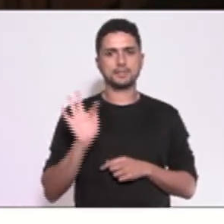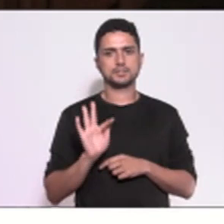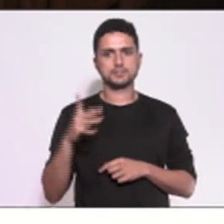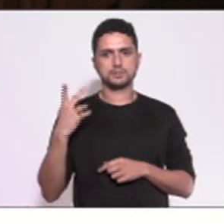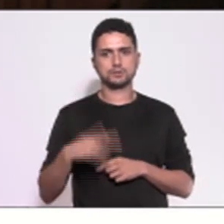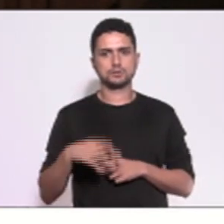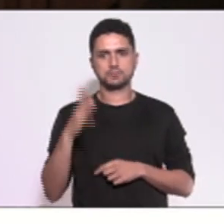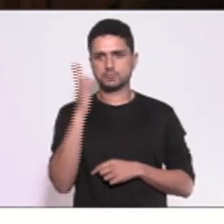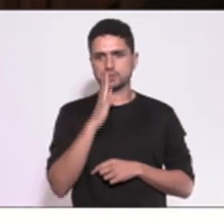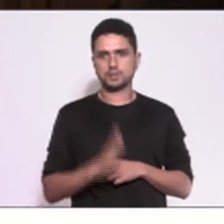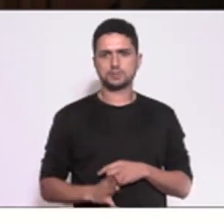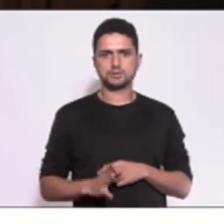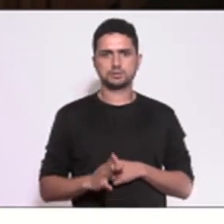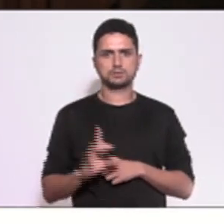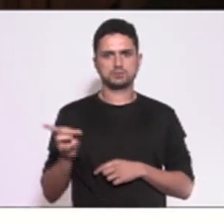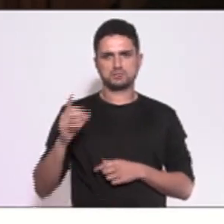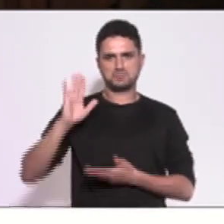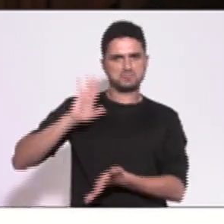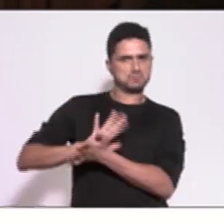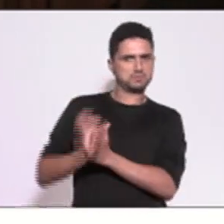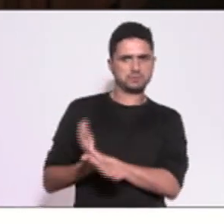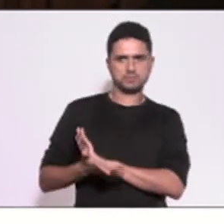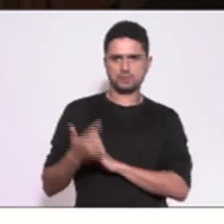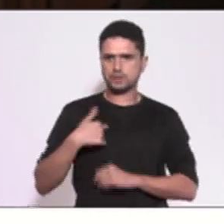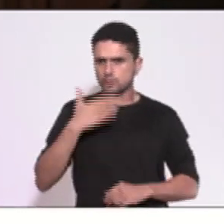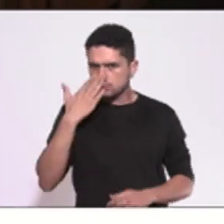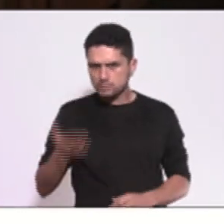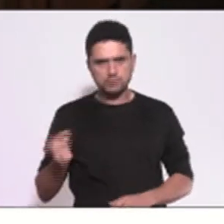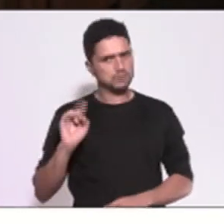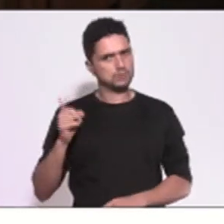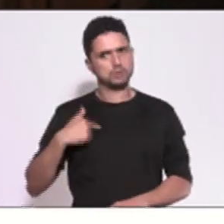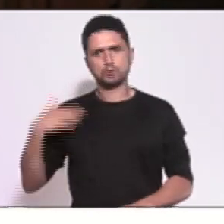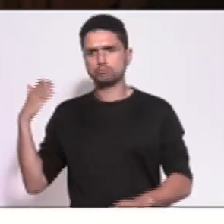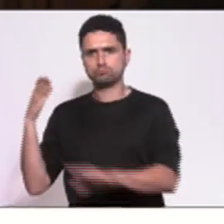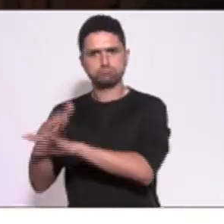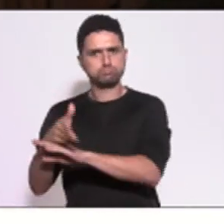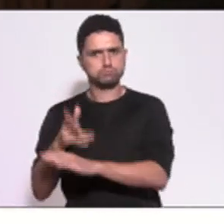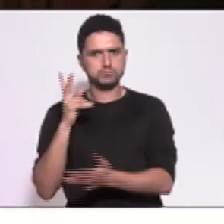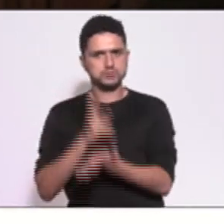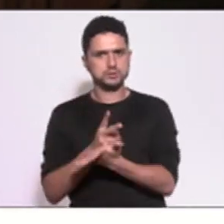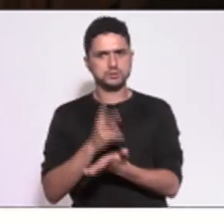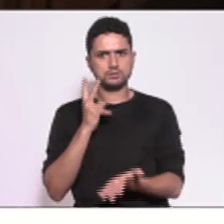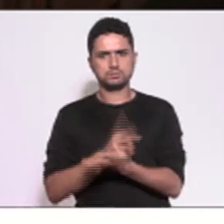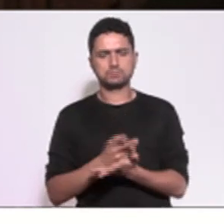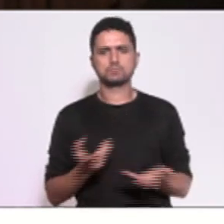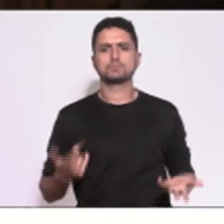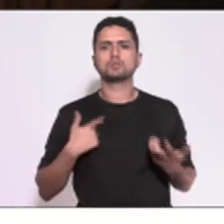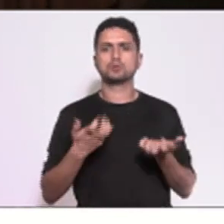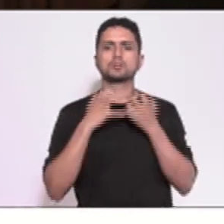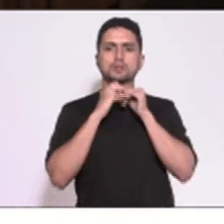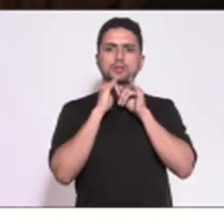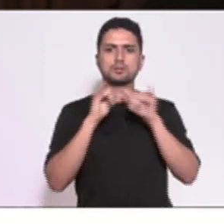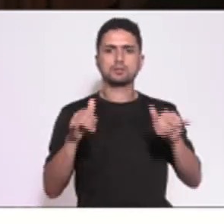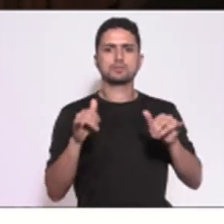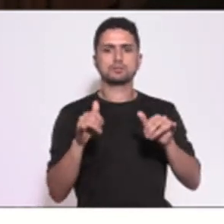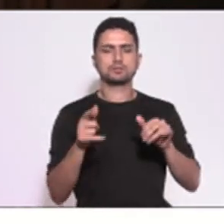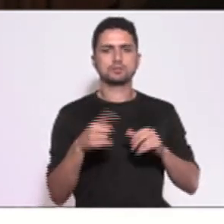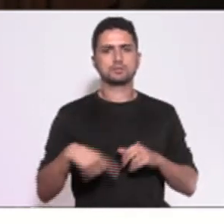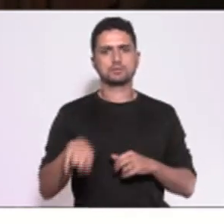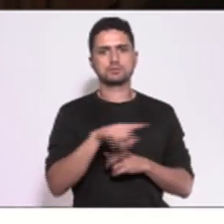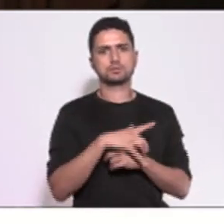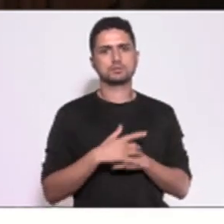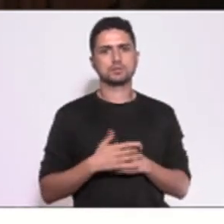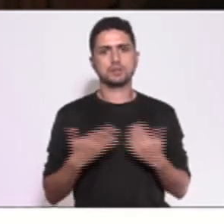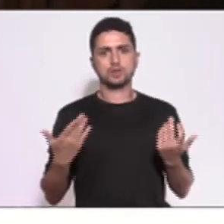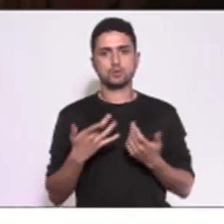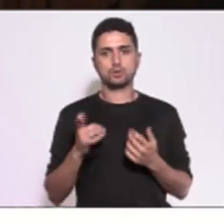não serão pisoteadas na minha frente. Eu não me calo com relação a isso. E quero anunciar a vocês que agora existe